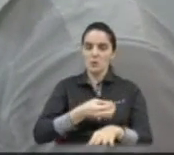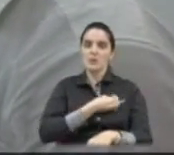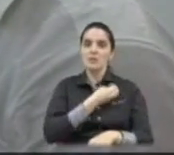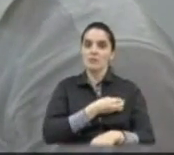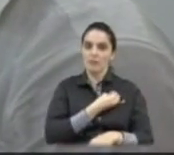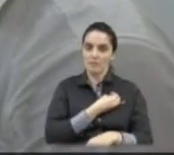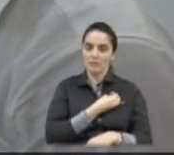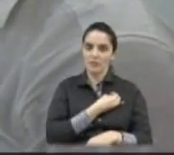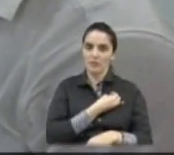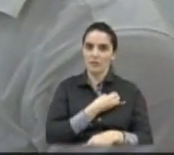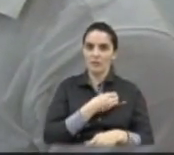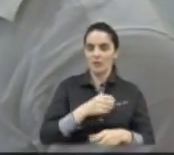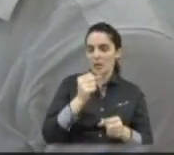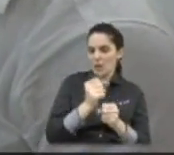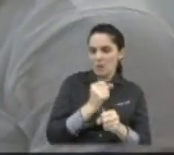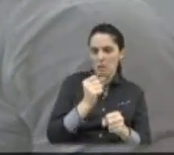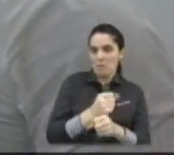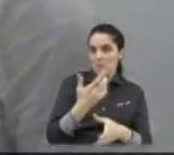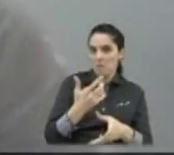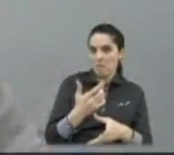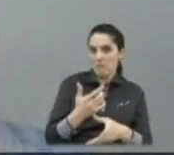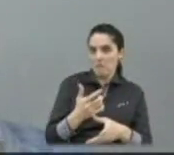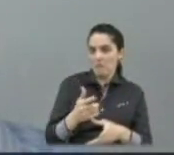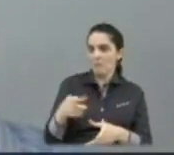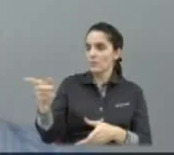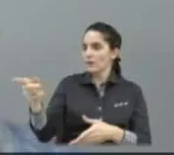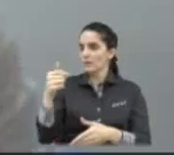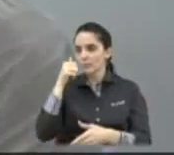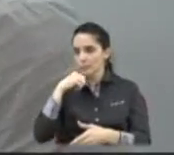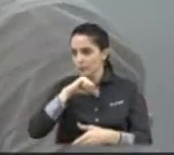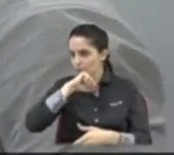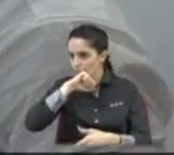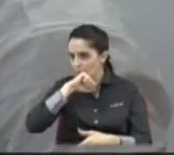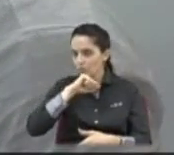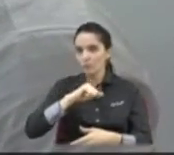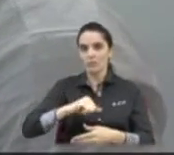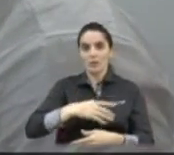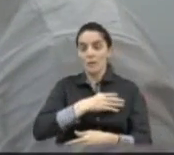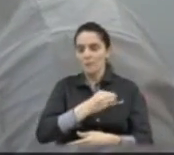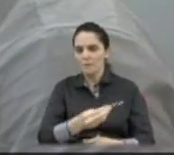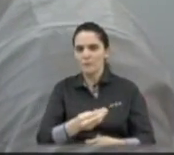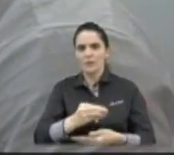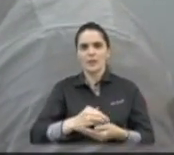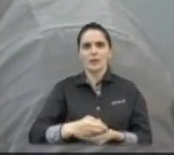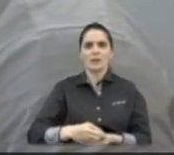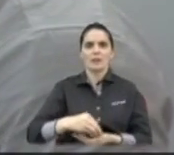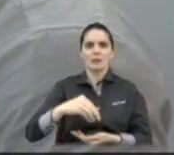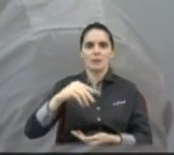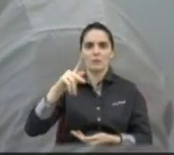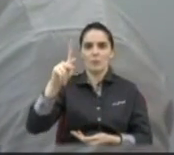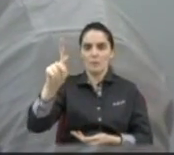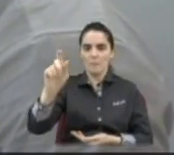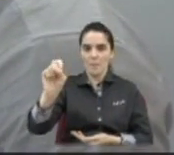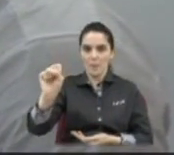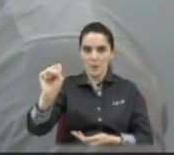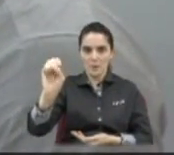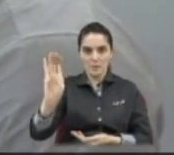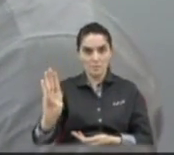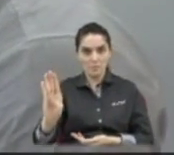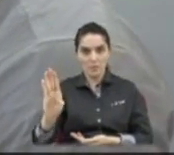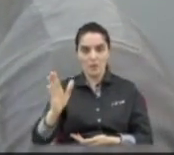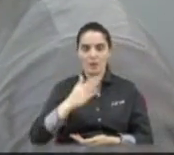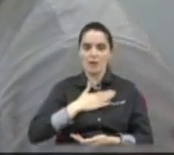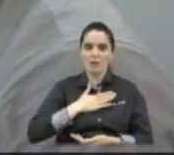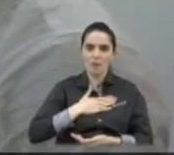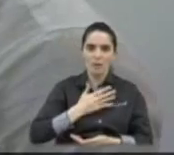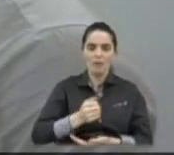dos valores que deixou em você, no Leandro, no PSB, em todos nós, em mim próprio, que fui, sem dúvida, influenciado